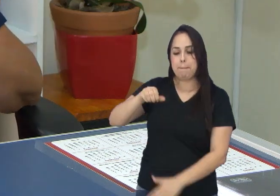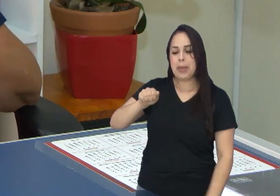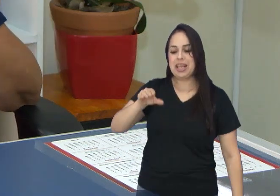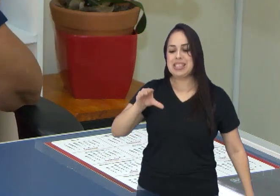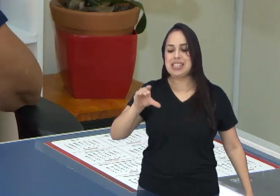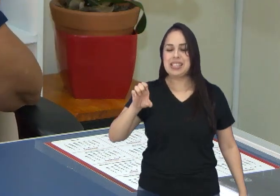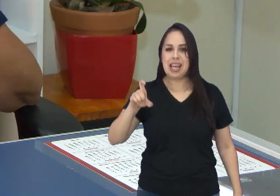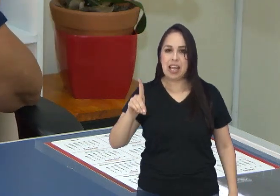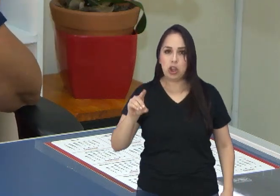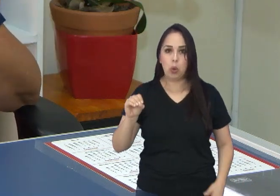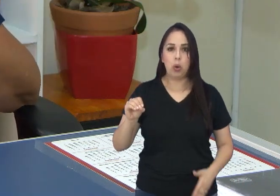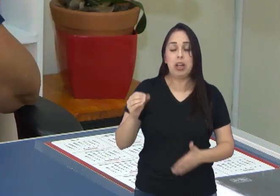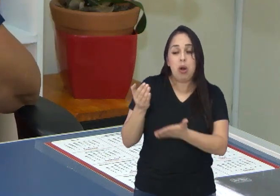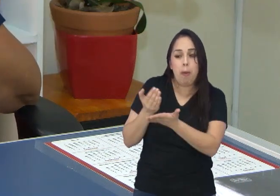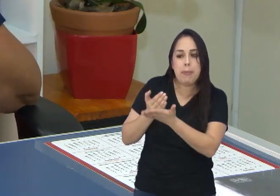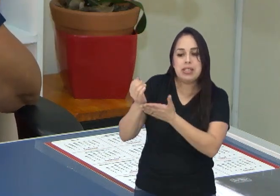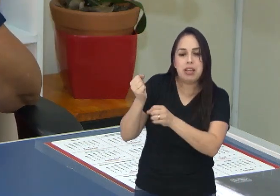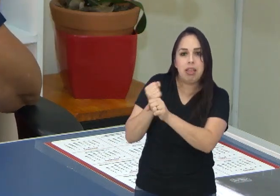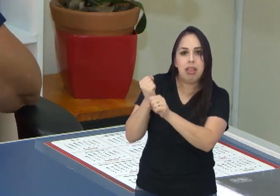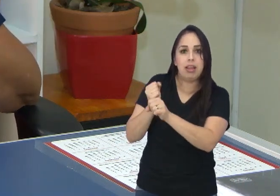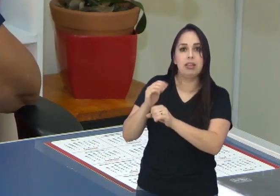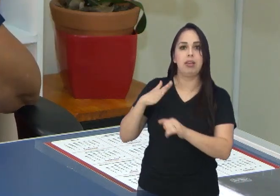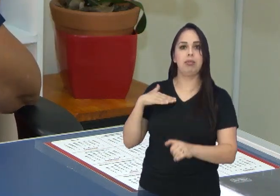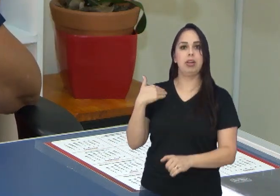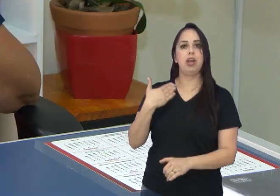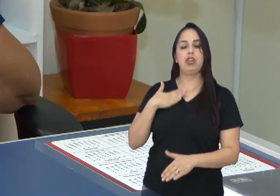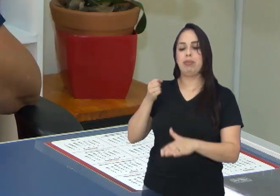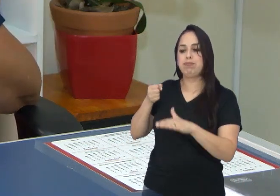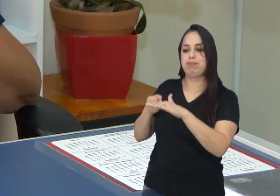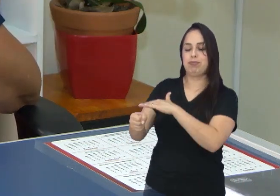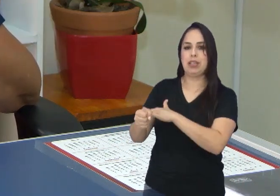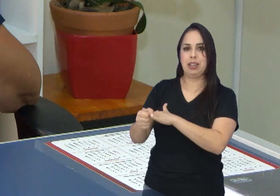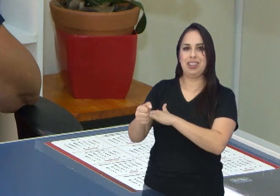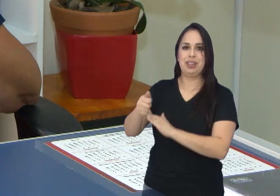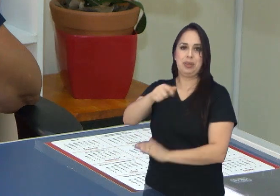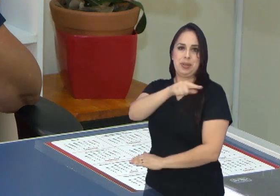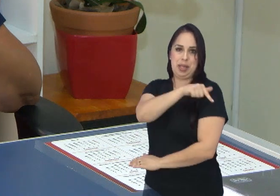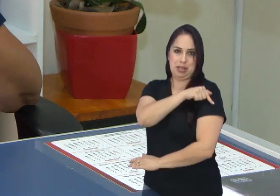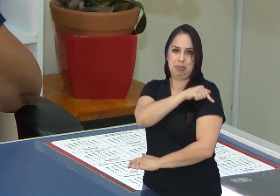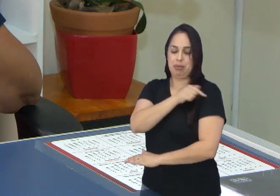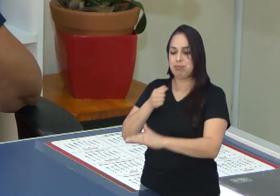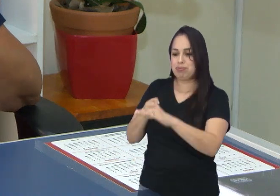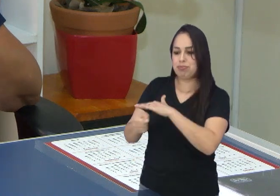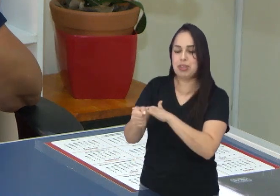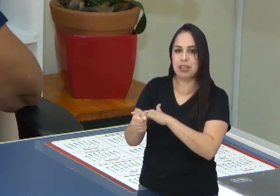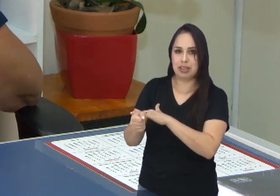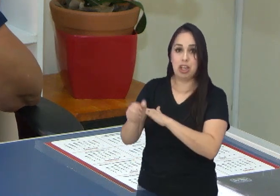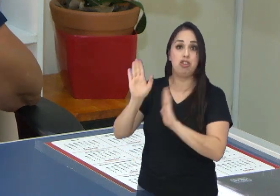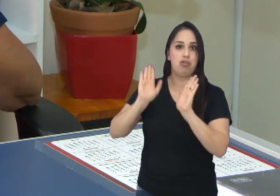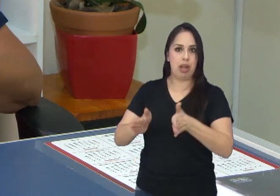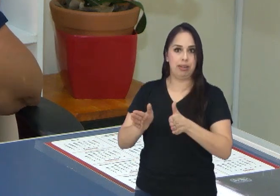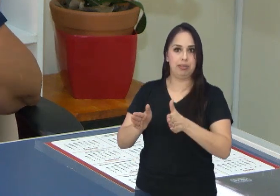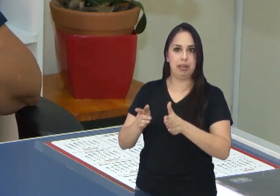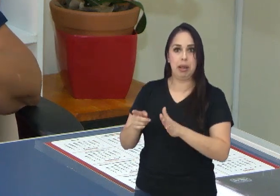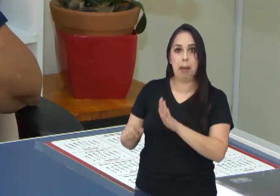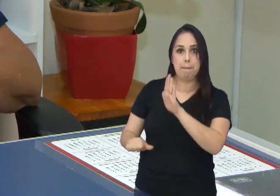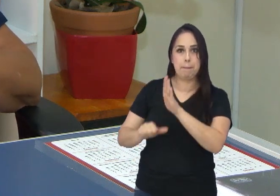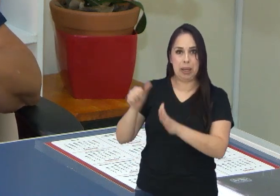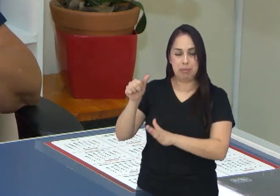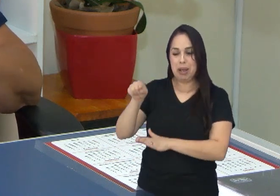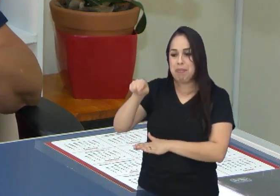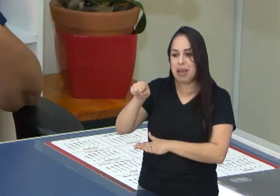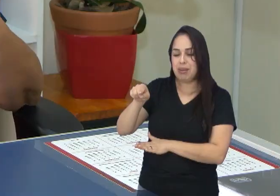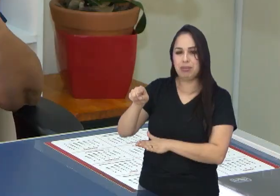para cá, então eu já entrei no 7º ano aqui em São José, no Vieira Macedo, que era o primeiro ano